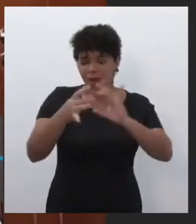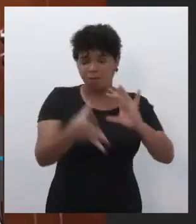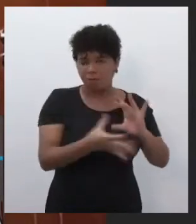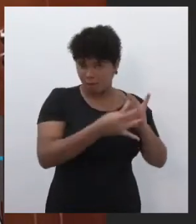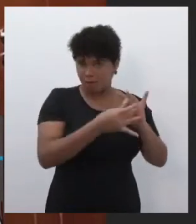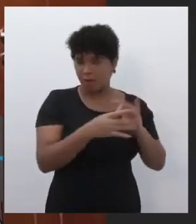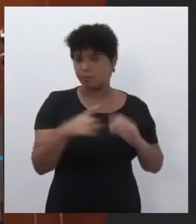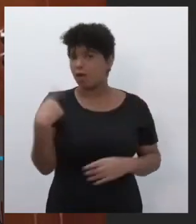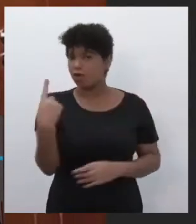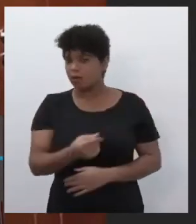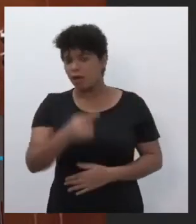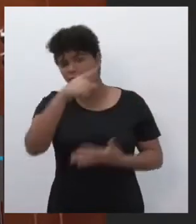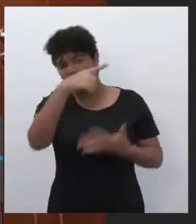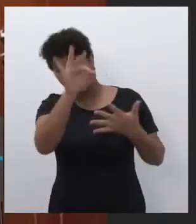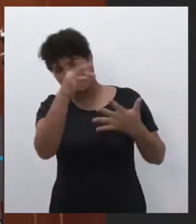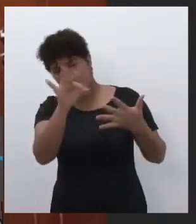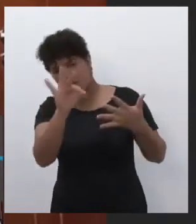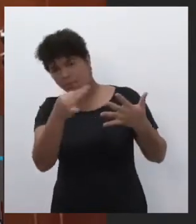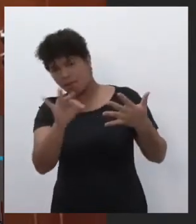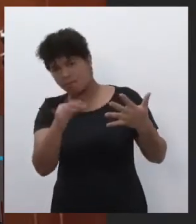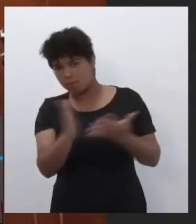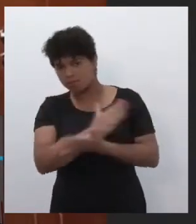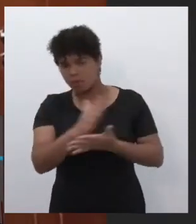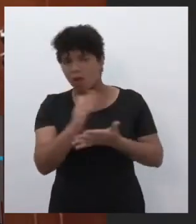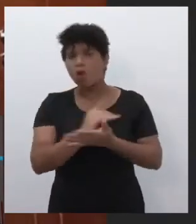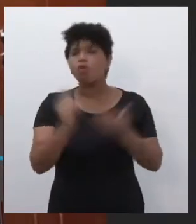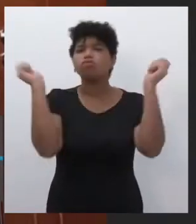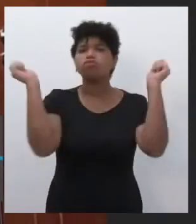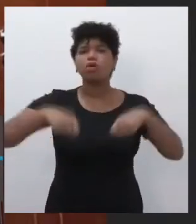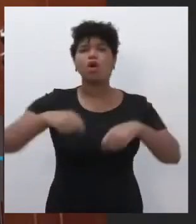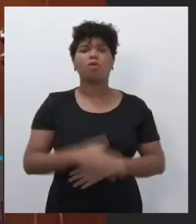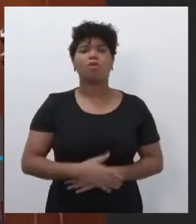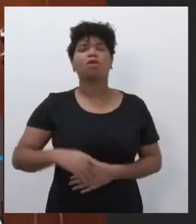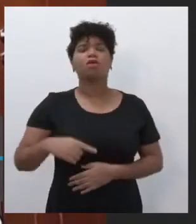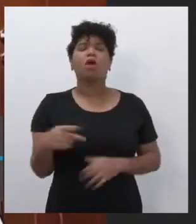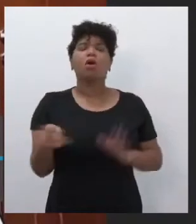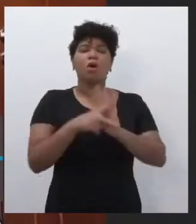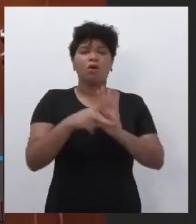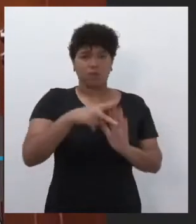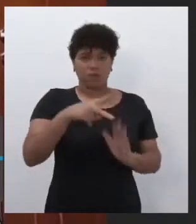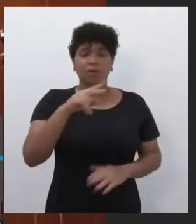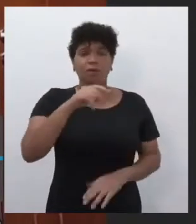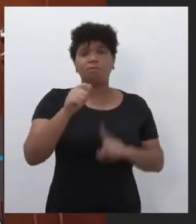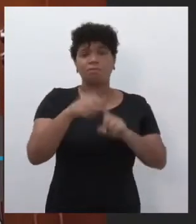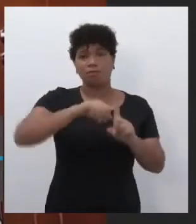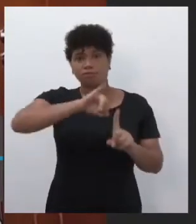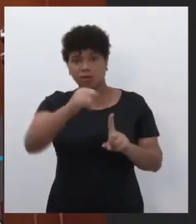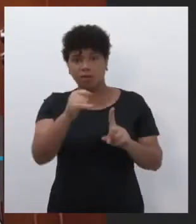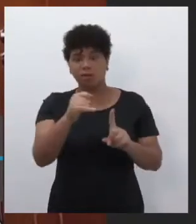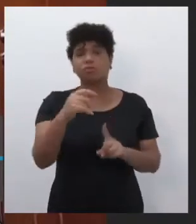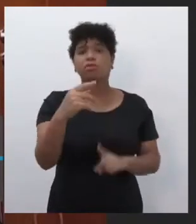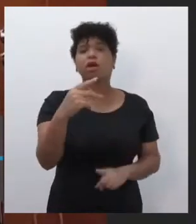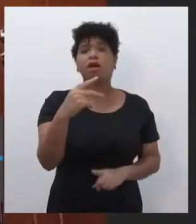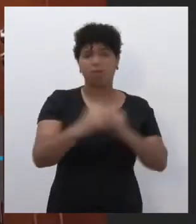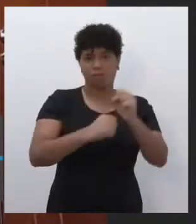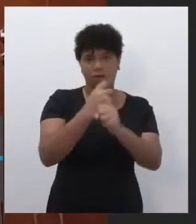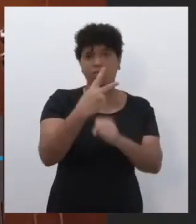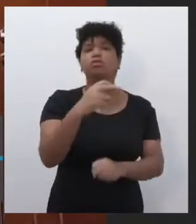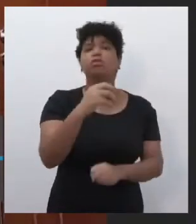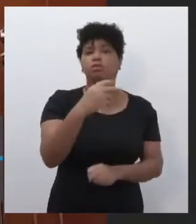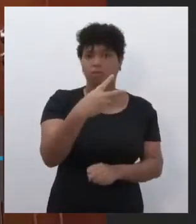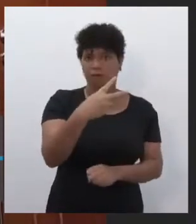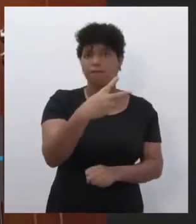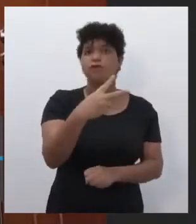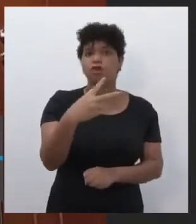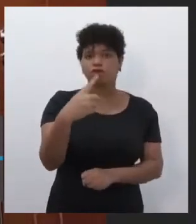elencou algumas habilidades essenciais para a recuperação de janeiro de 2021. Destacamos que no currículo paulista